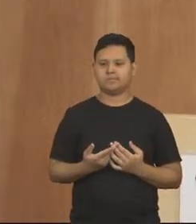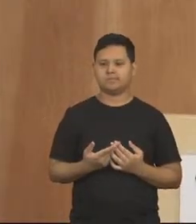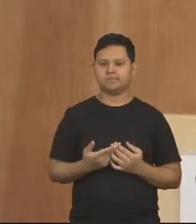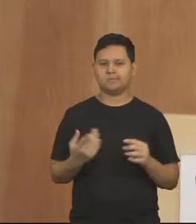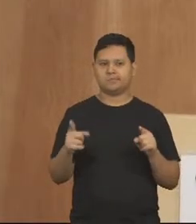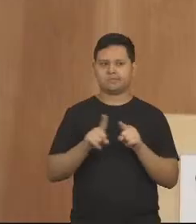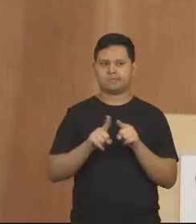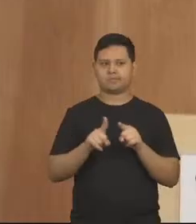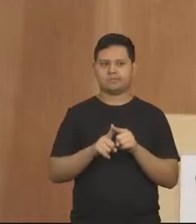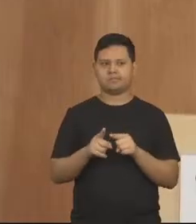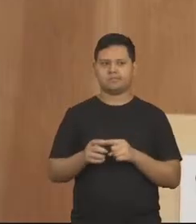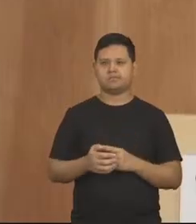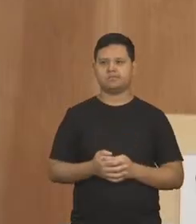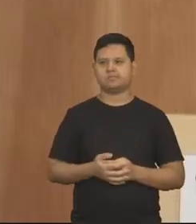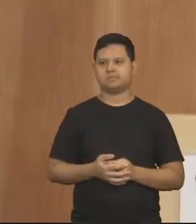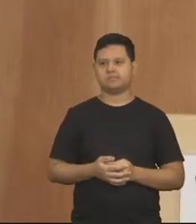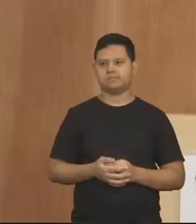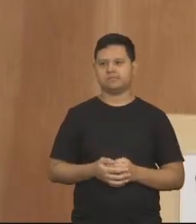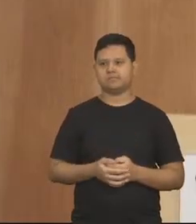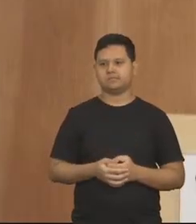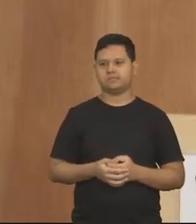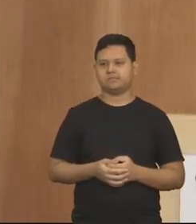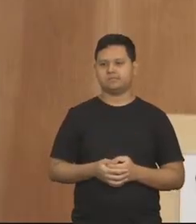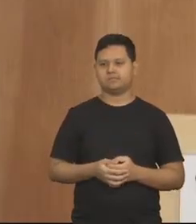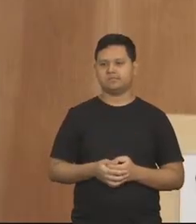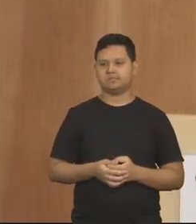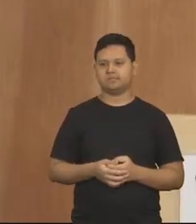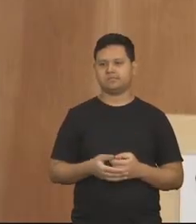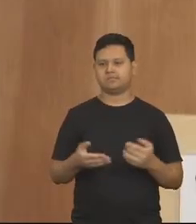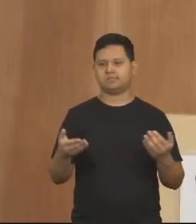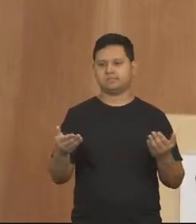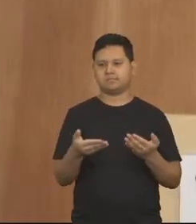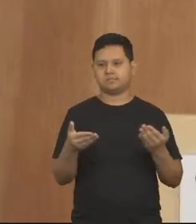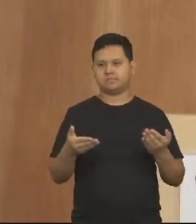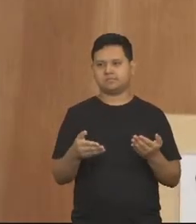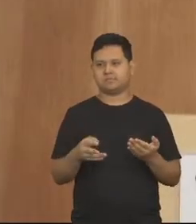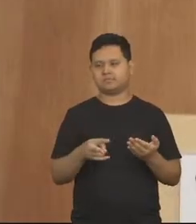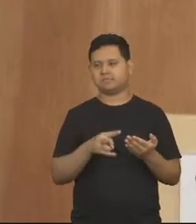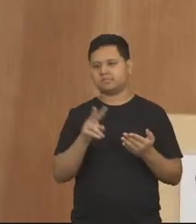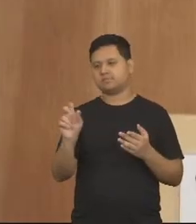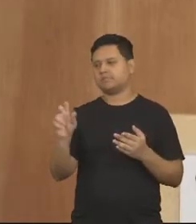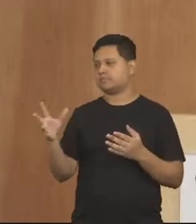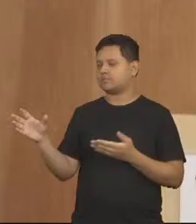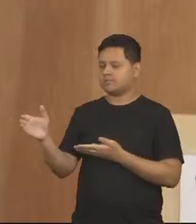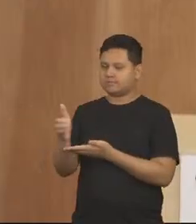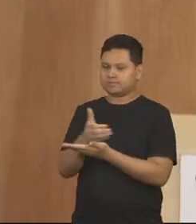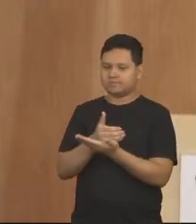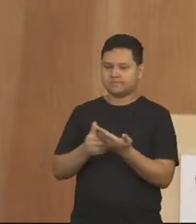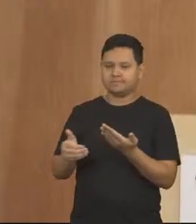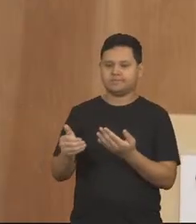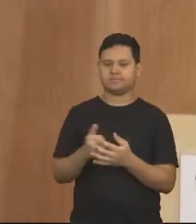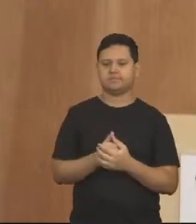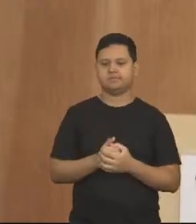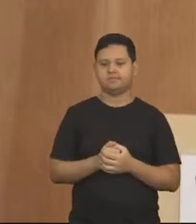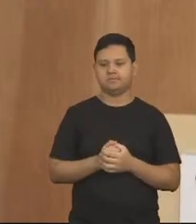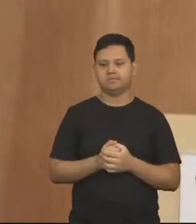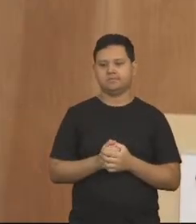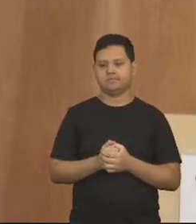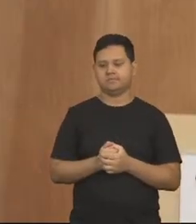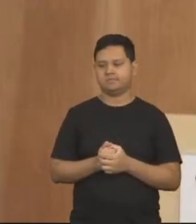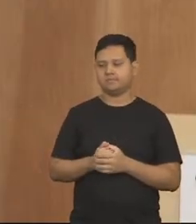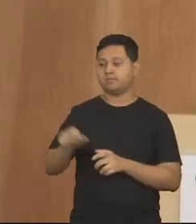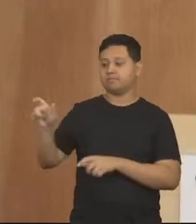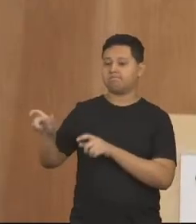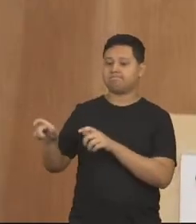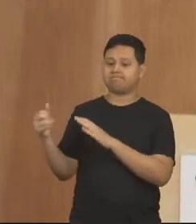nos conselhos. E aí veio também agora, além de toda a arrecadação que cada